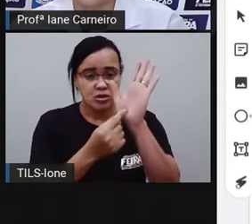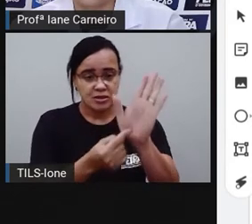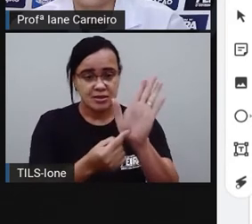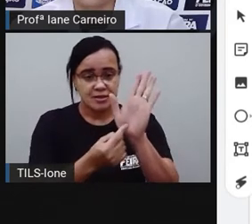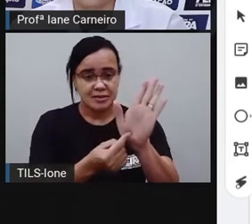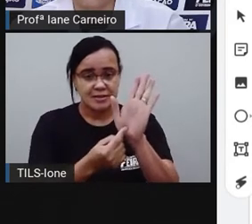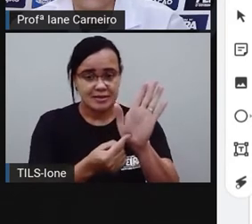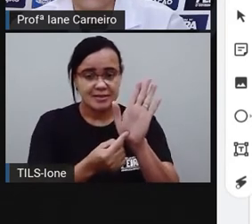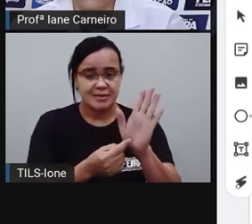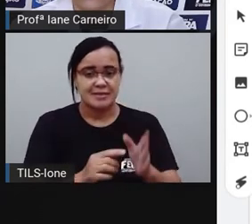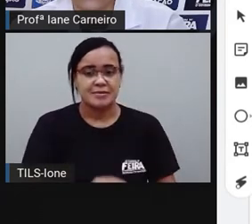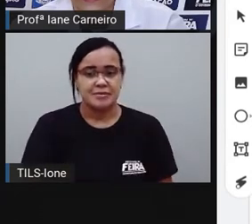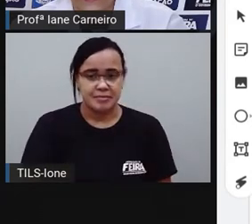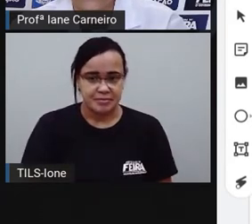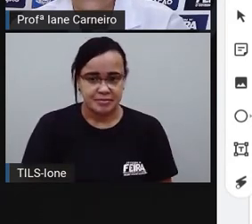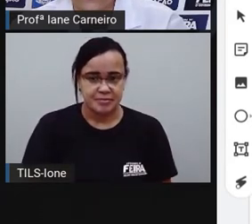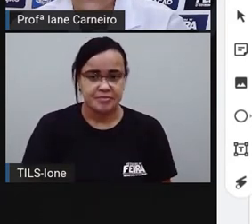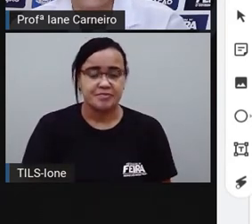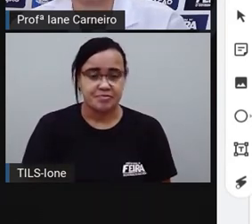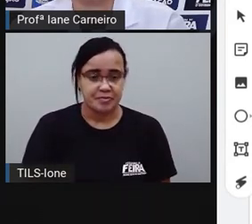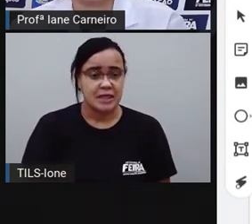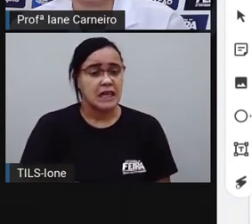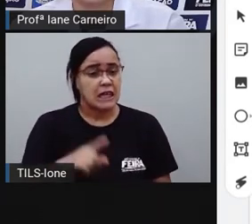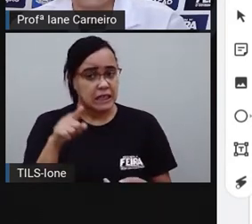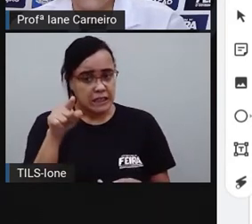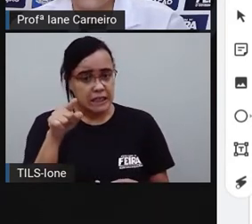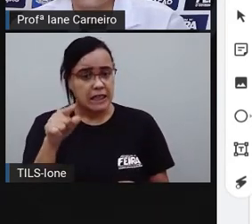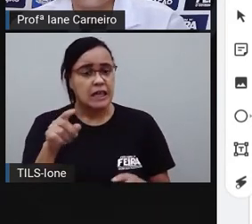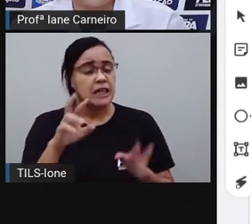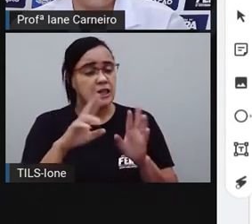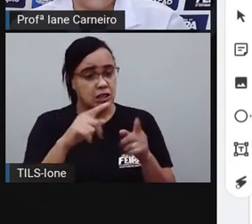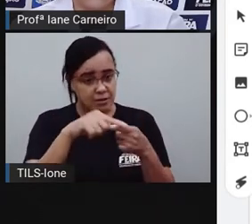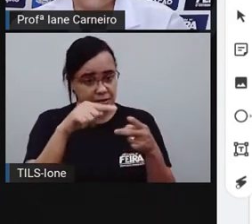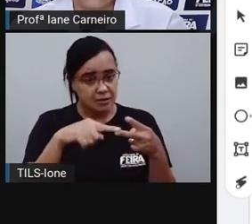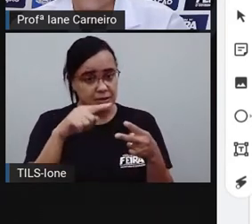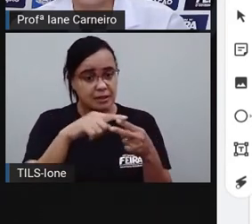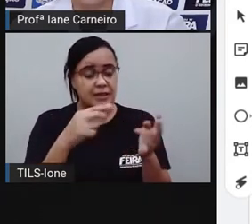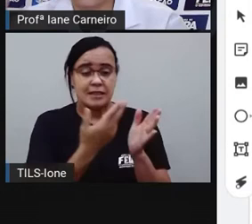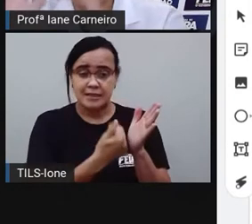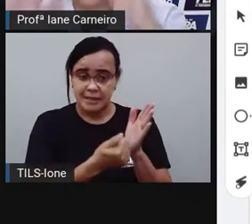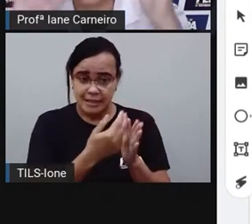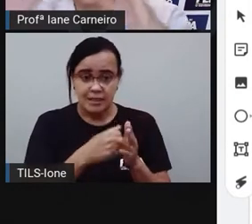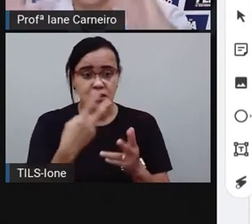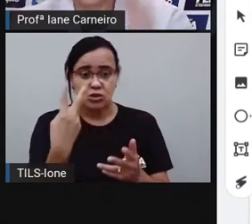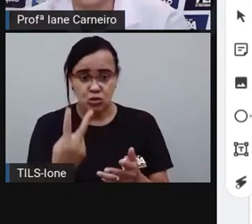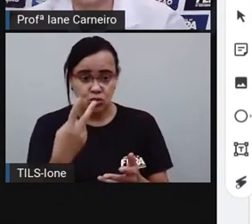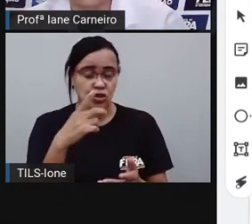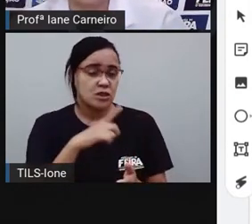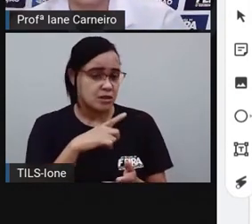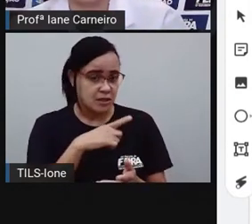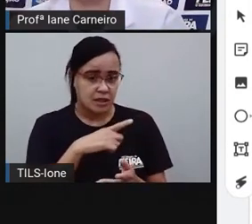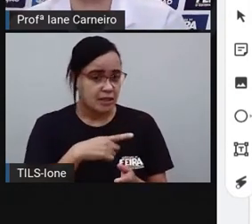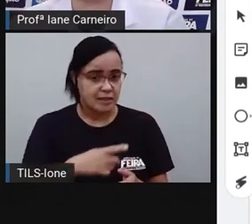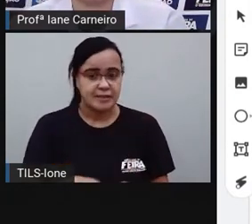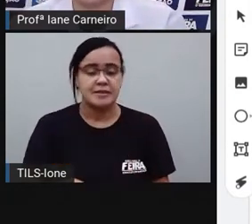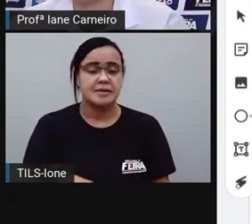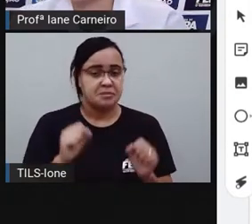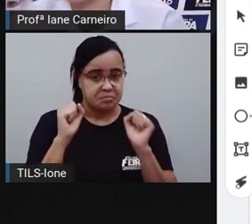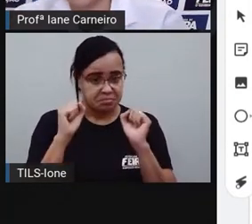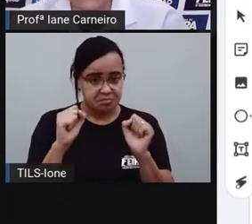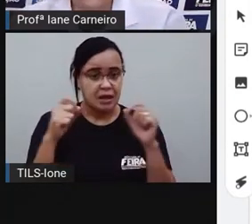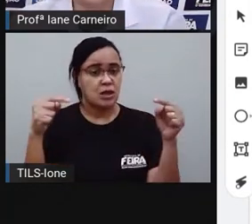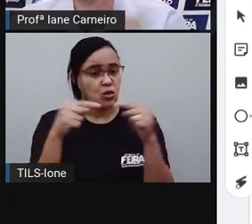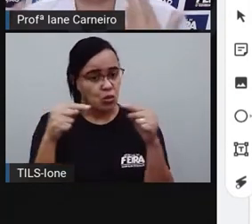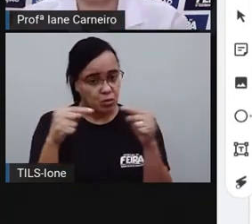É retângulo deitado ou em pé, não importa a posição em que ele esteja, não.